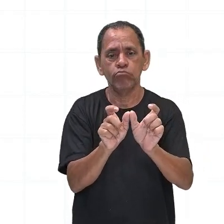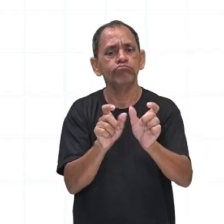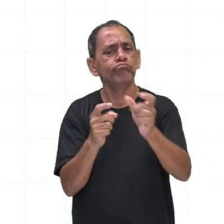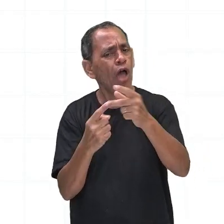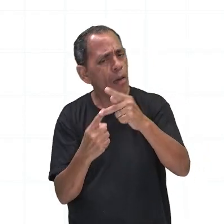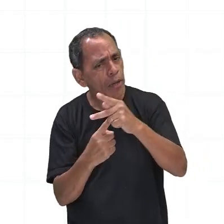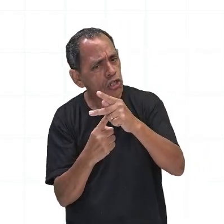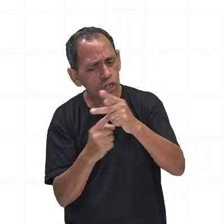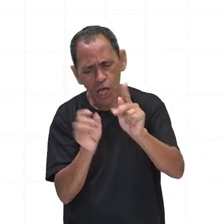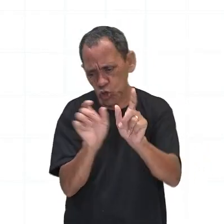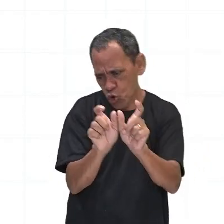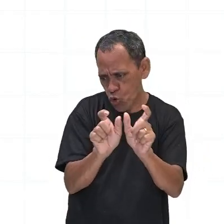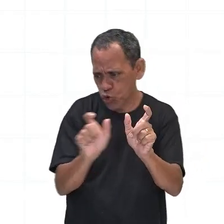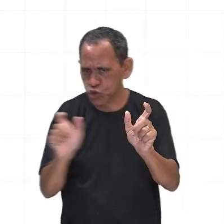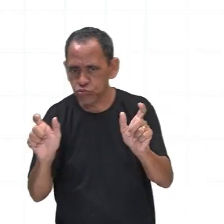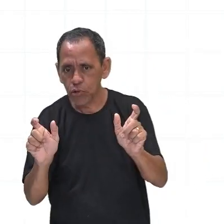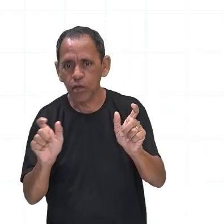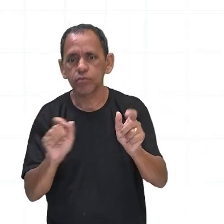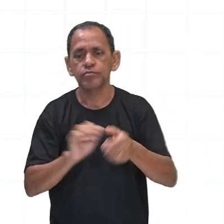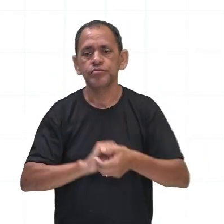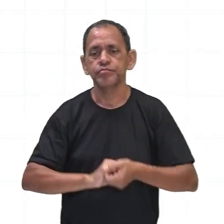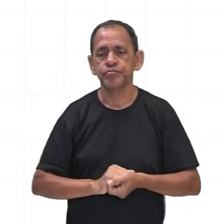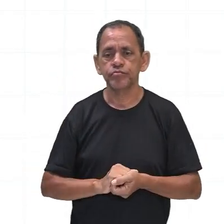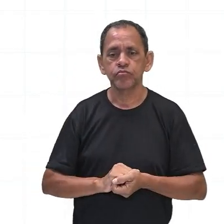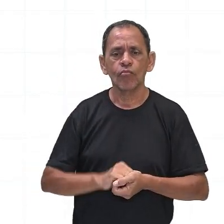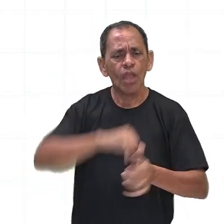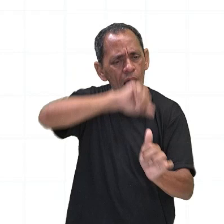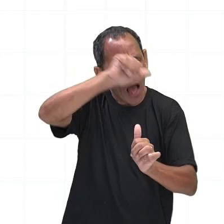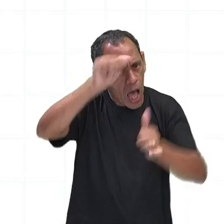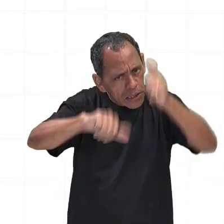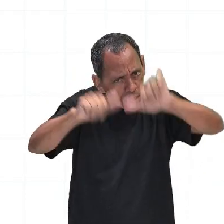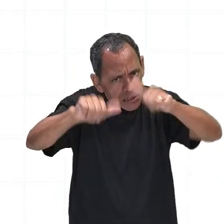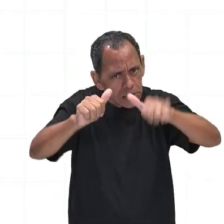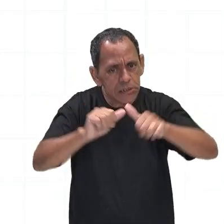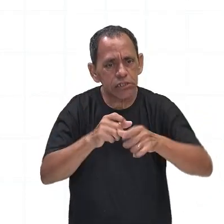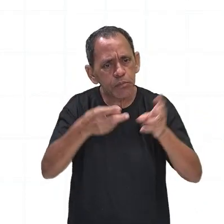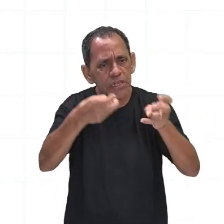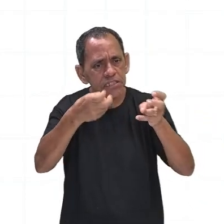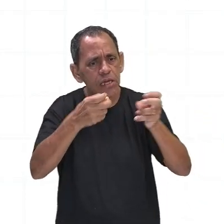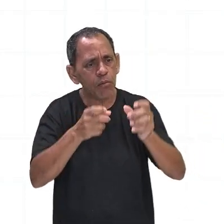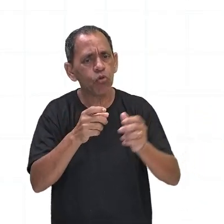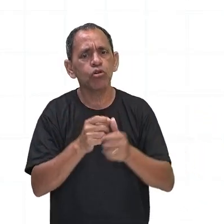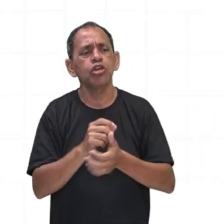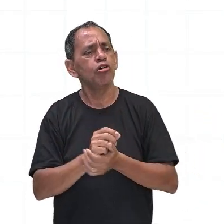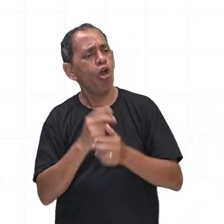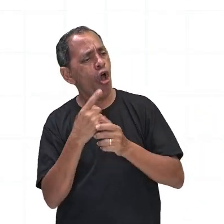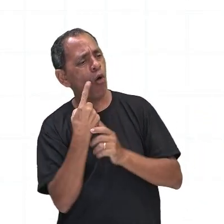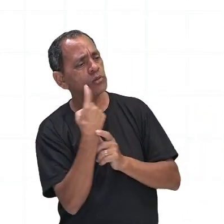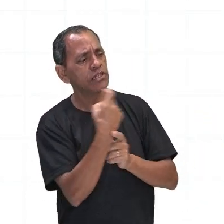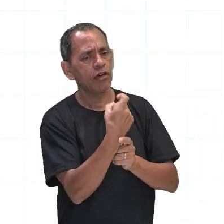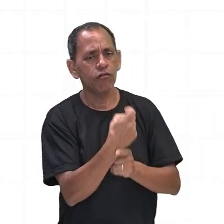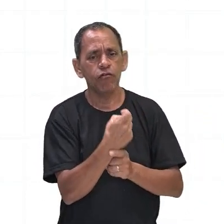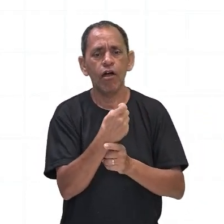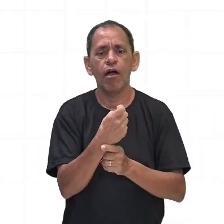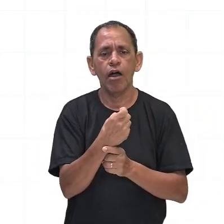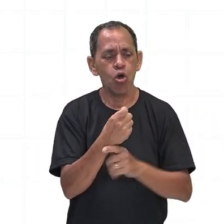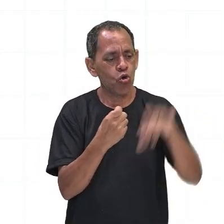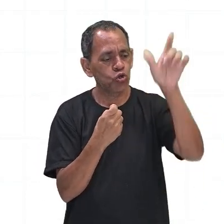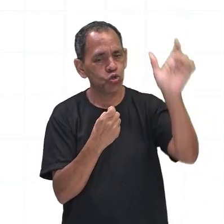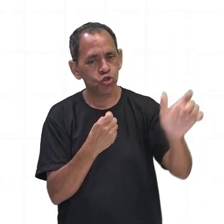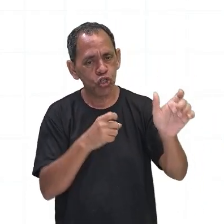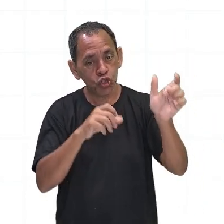mas antes vamos continuar analisando o sujeito. Percebam que, ao observar o nosso sujeito, junto com o núcleo apareceu a